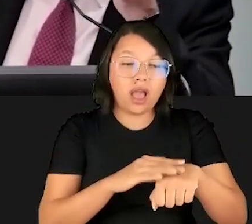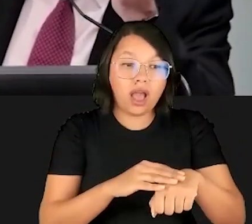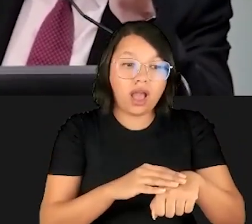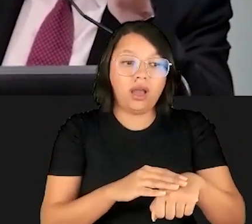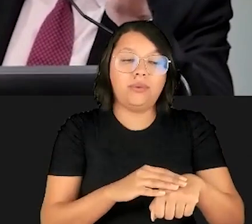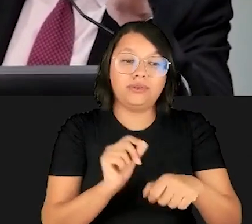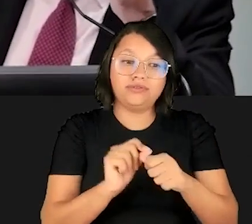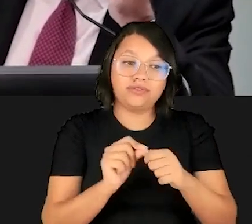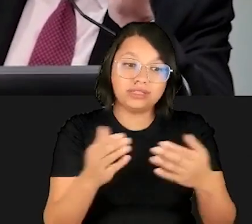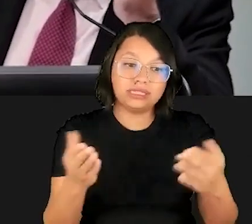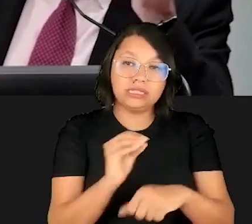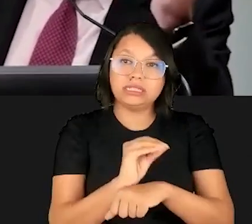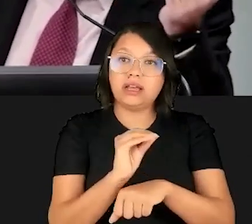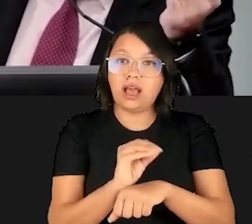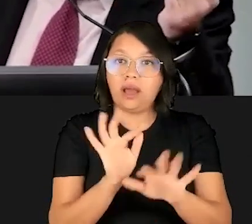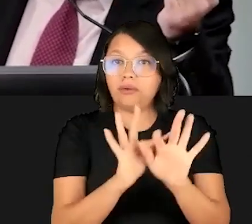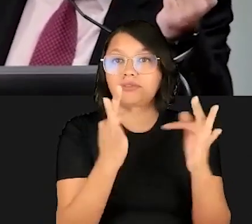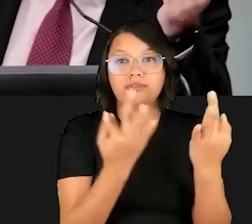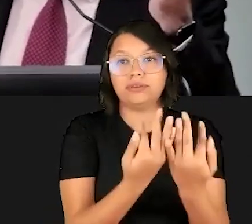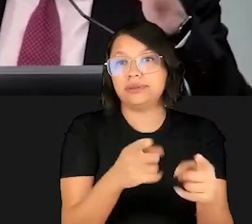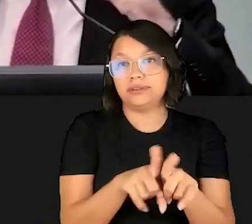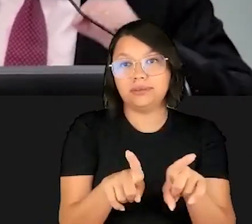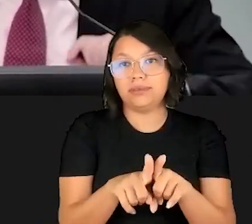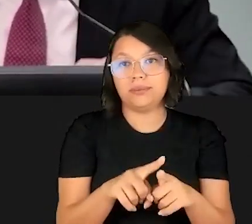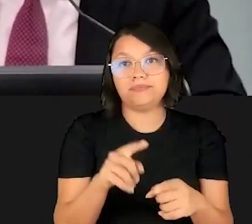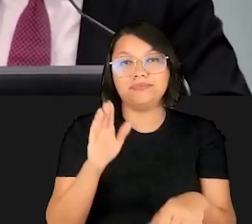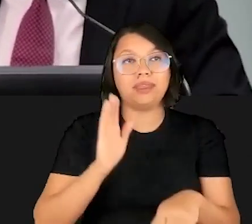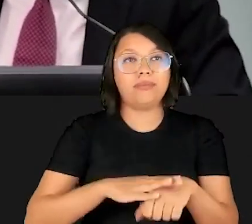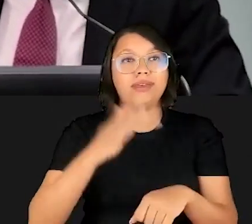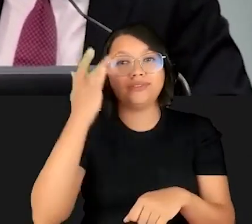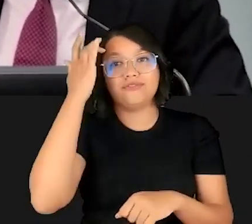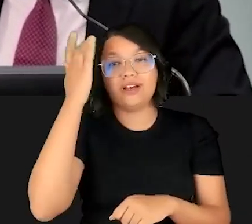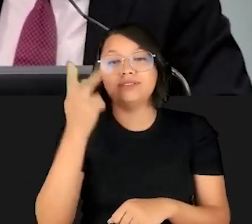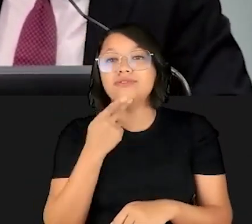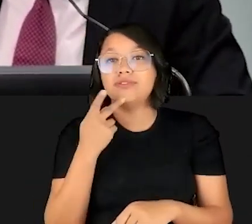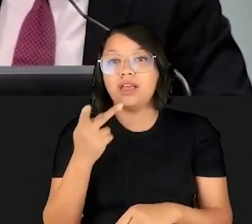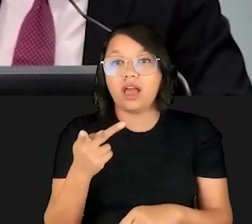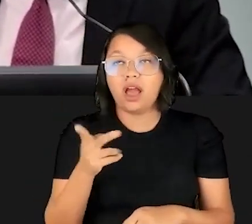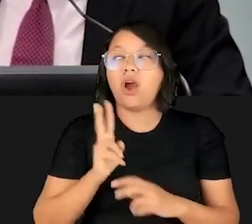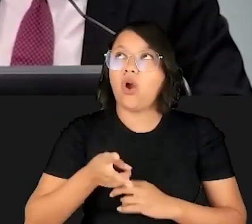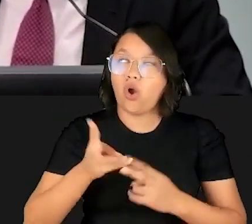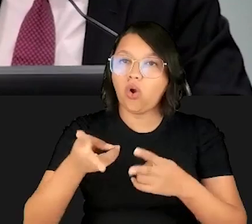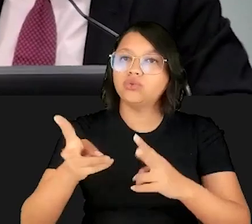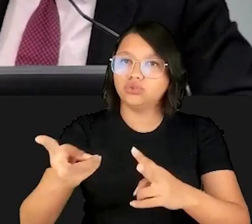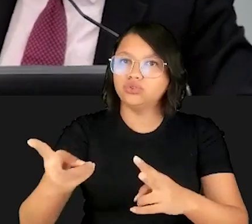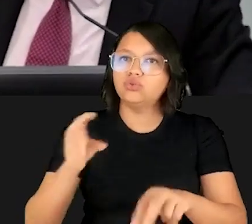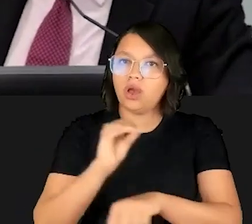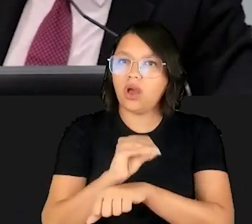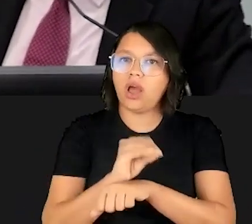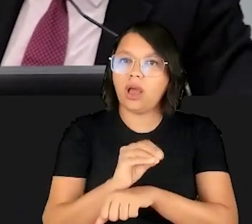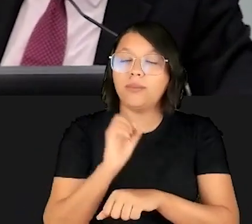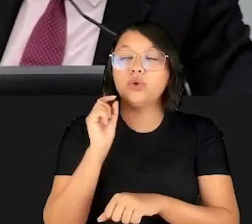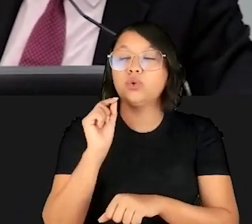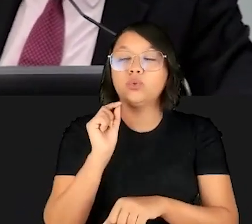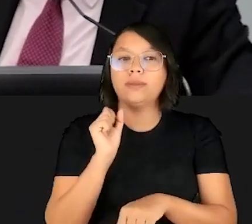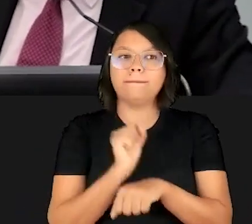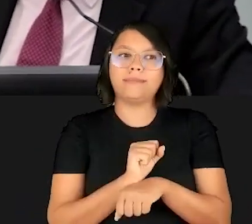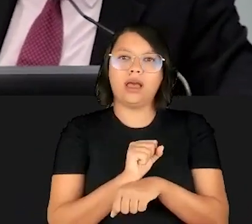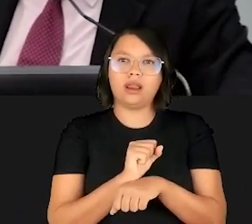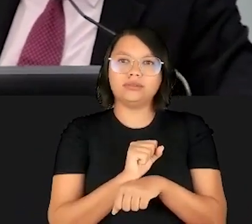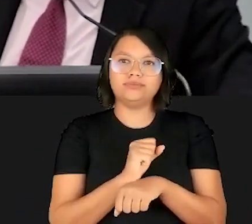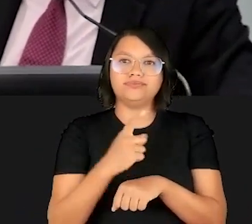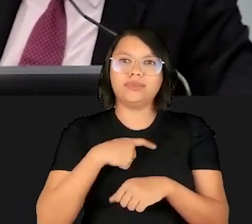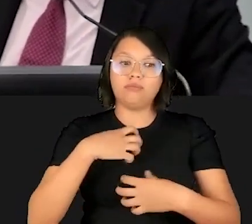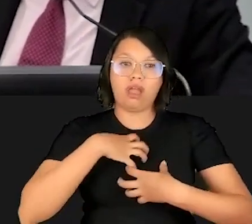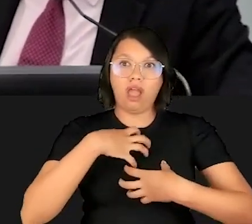mais fácil você falar de continuar o tratamento do que de parar o tratamento. Existe uma emoção muito grande numa reunião familiar